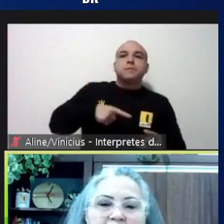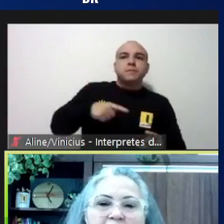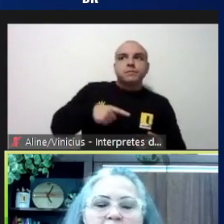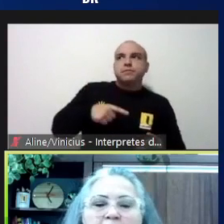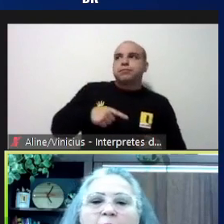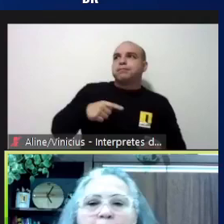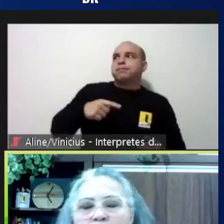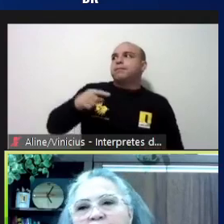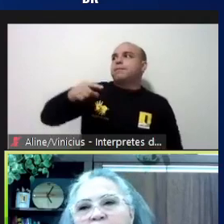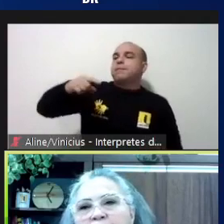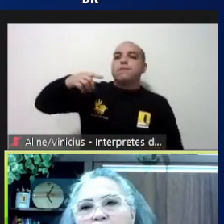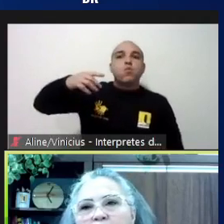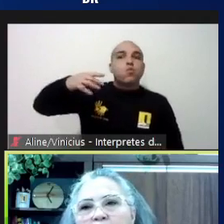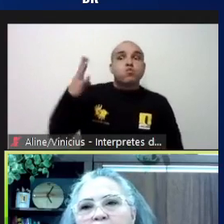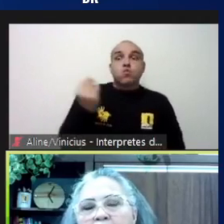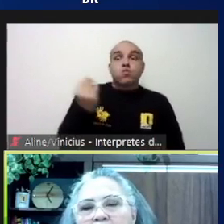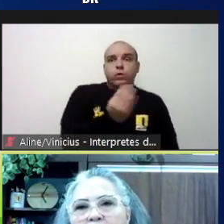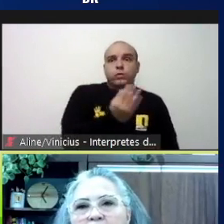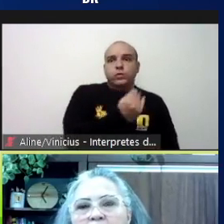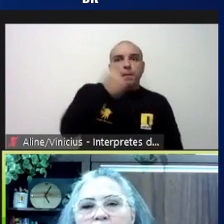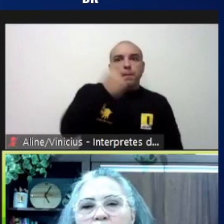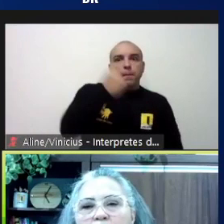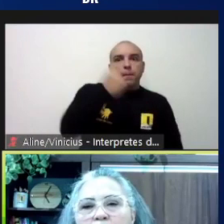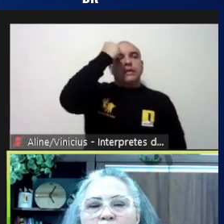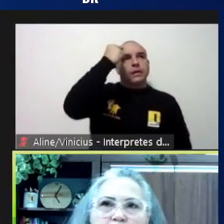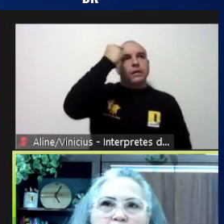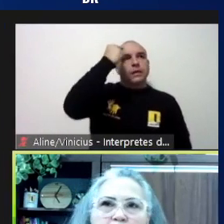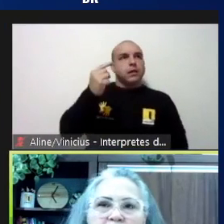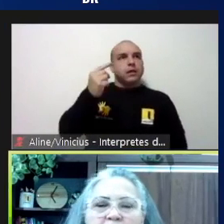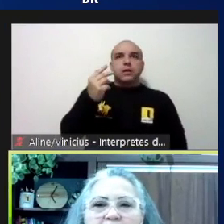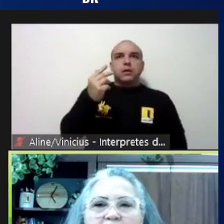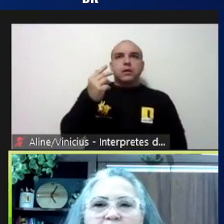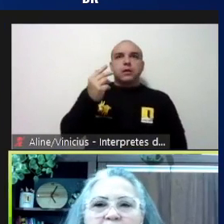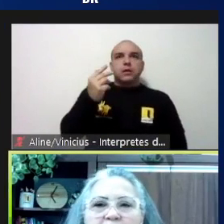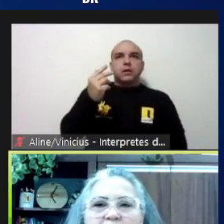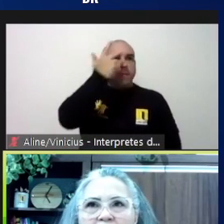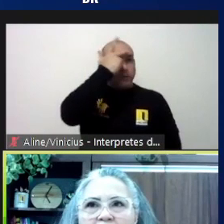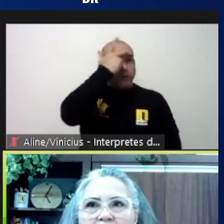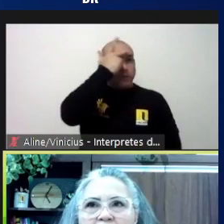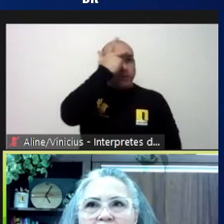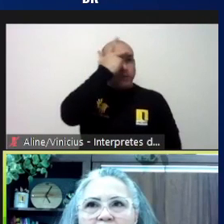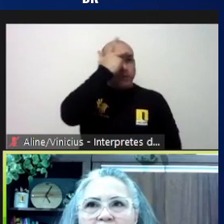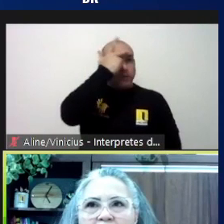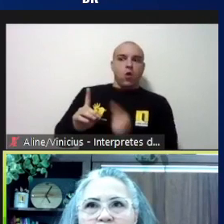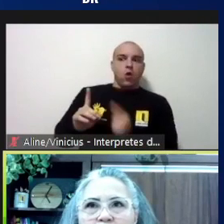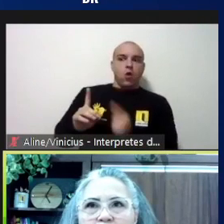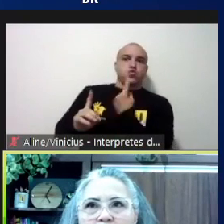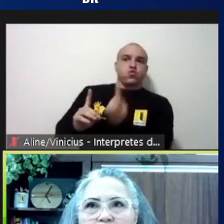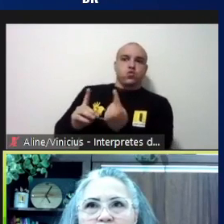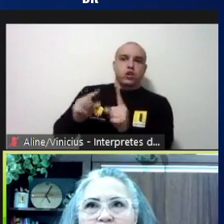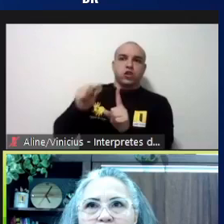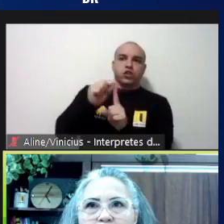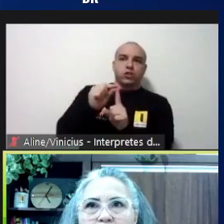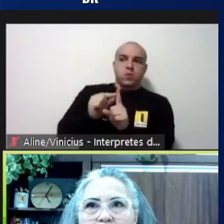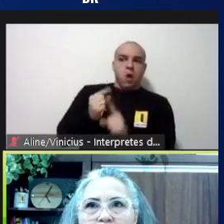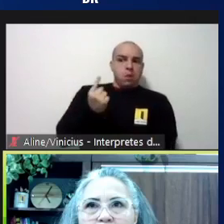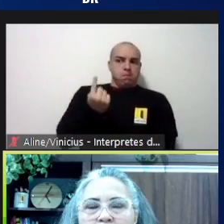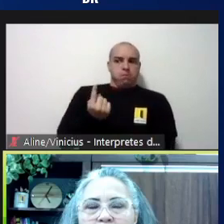desmistificar que não é possível ter todos os tipos de deficiência em uma sala de aula.